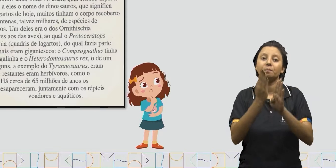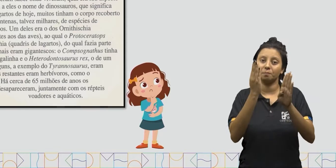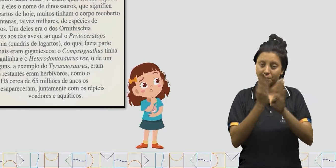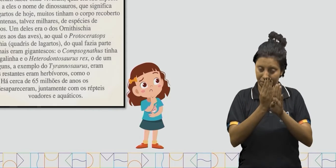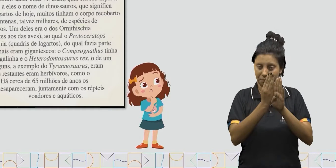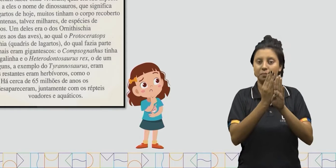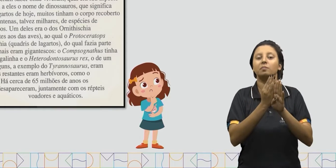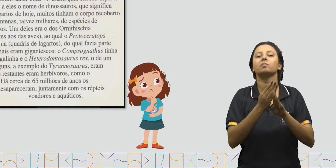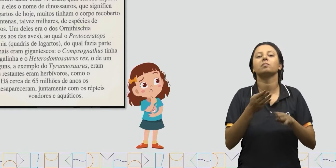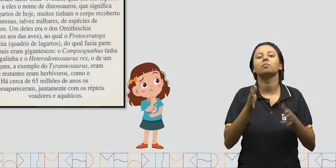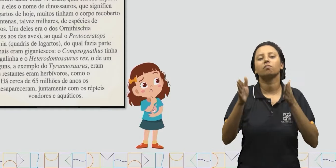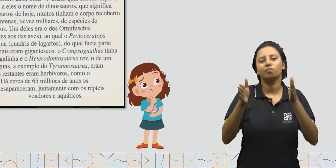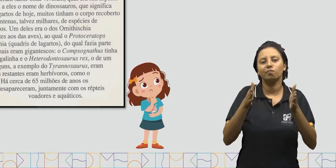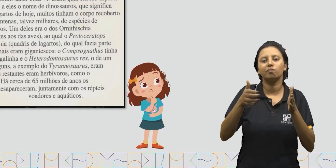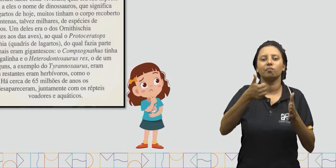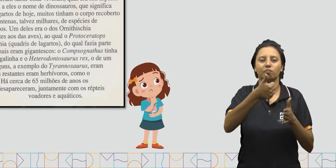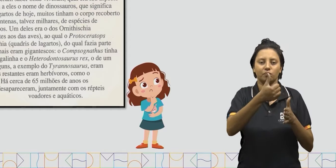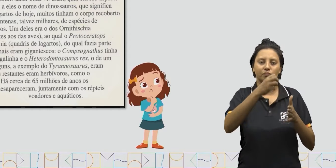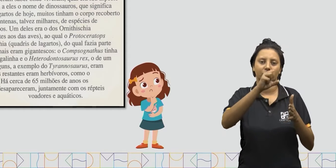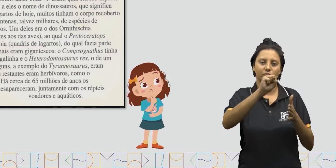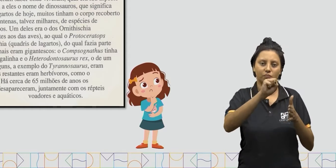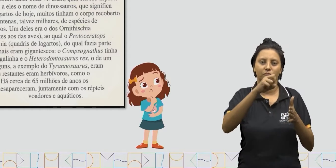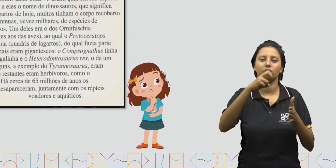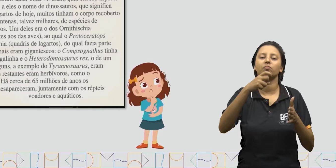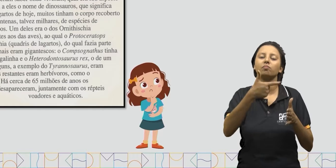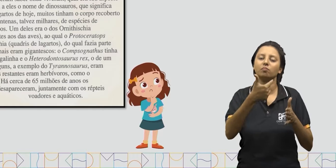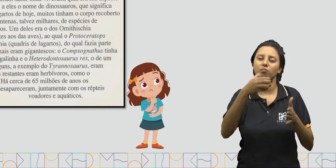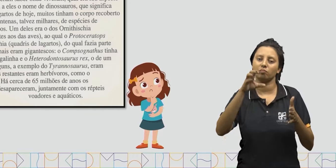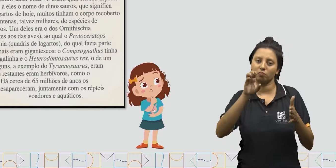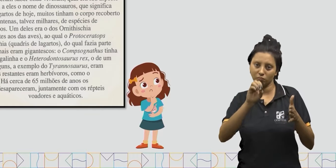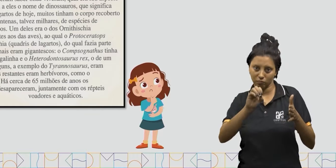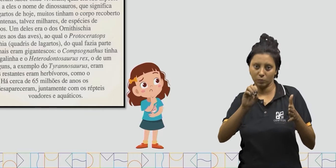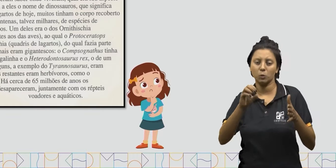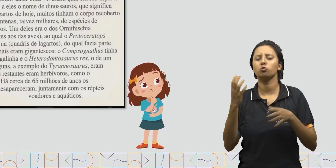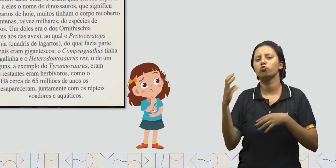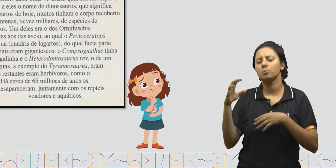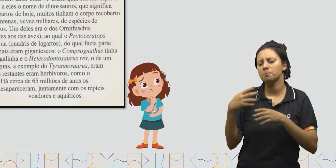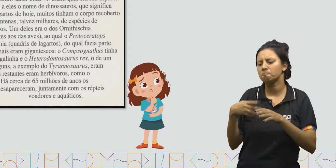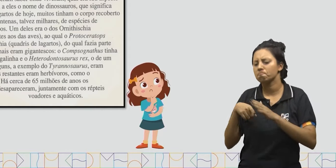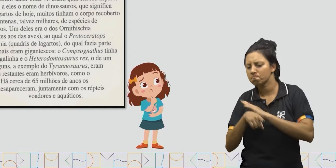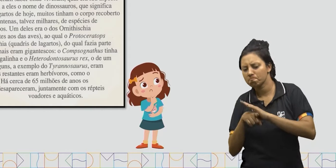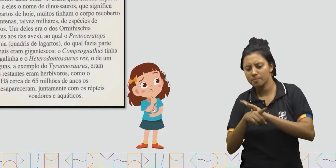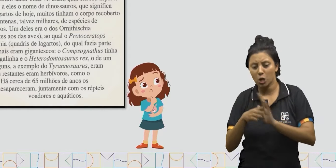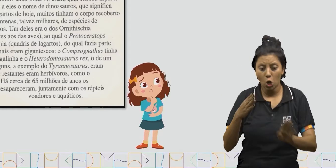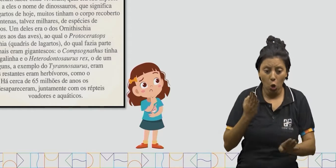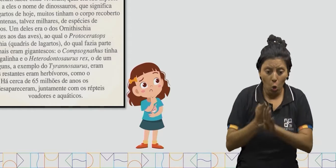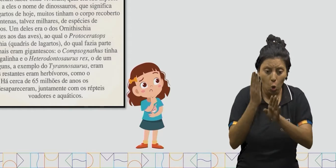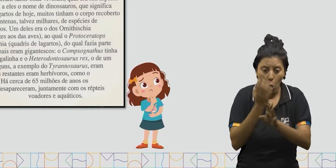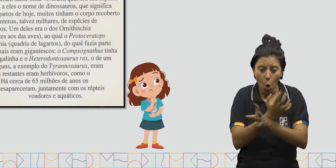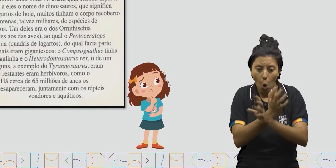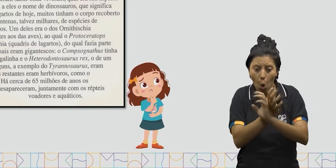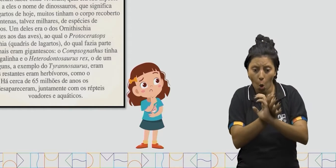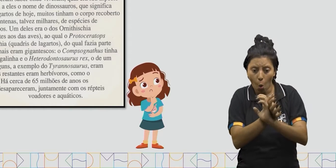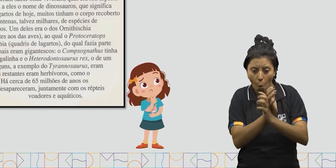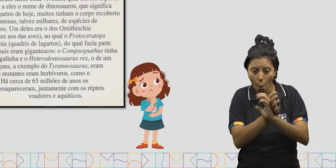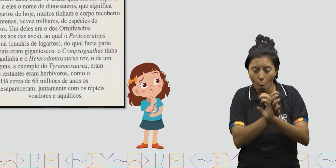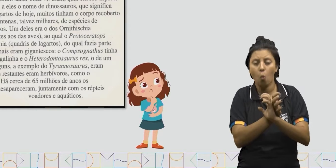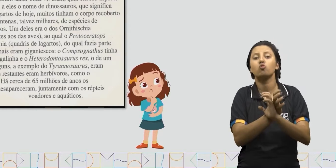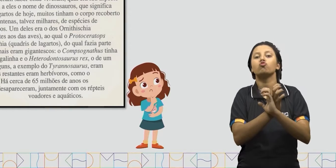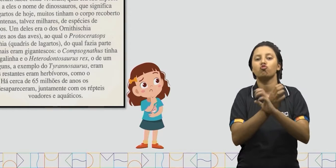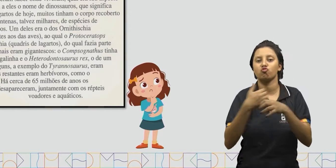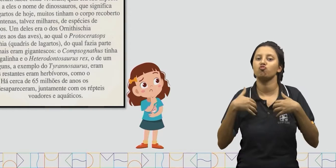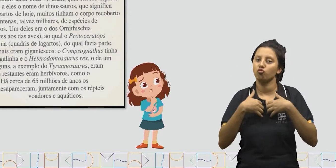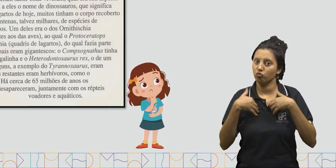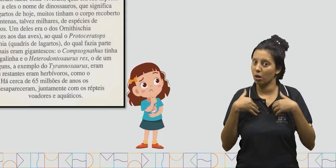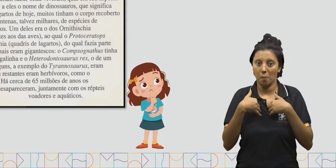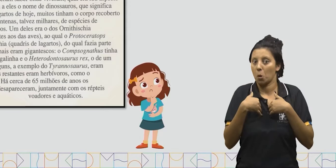fato aconteceu na década de 1820, quando os cientistas encontraram ossos fossilizados de animais até